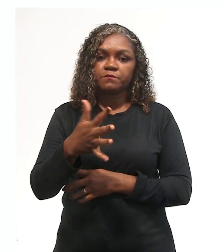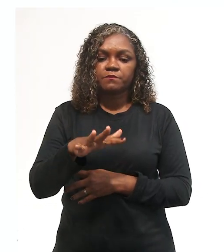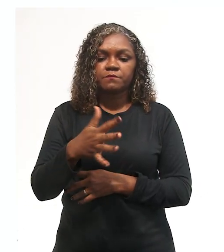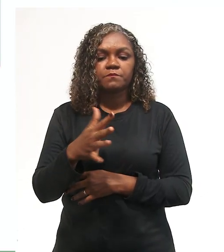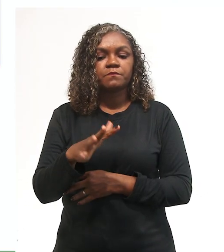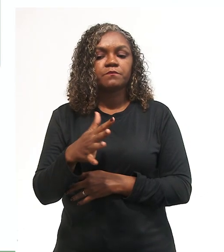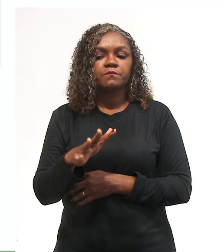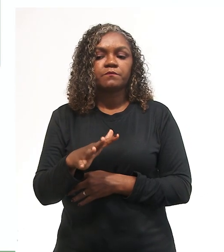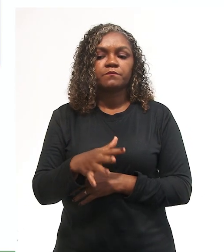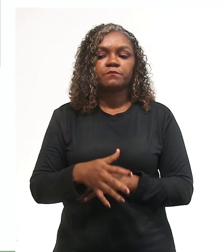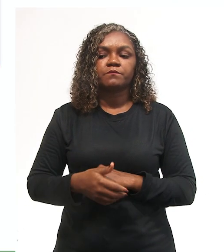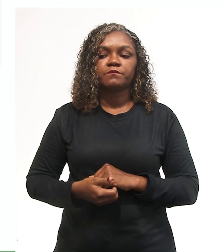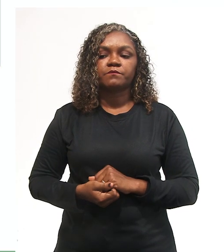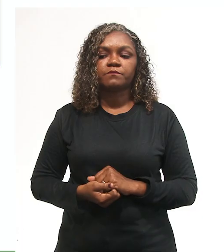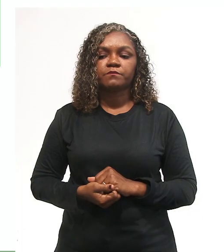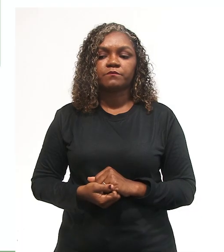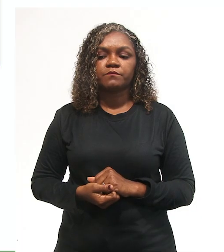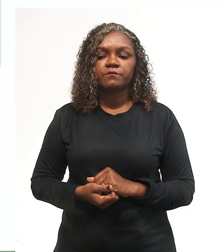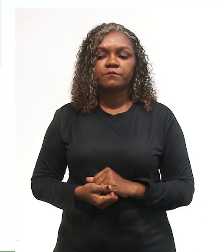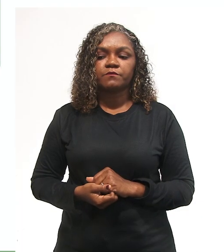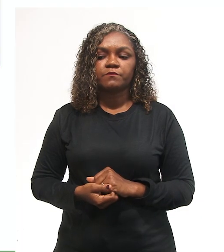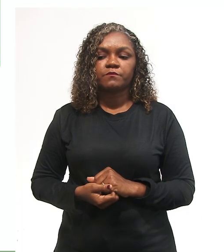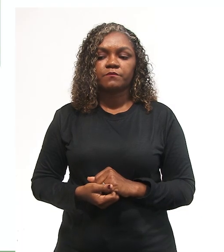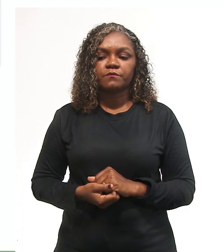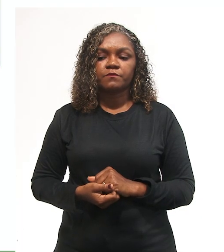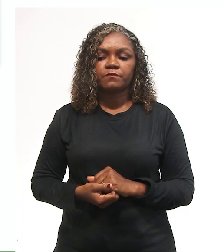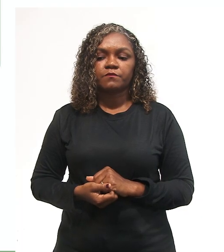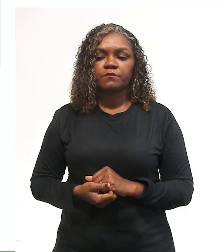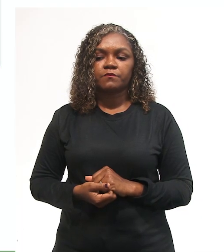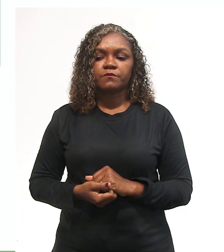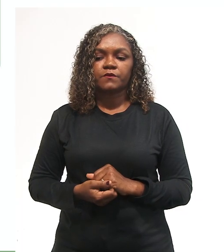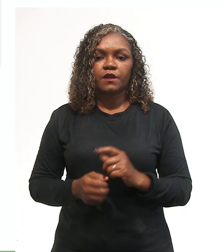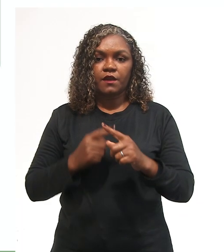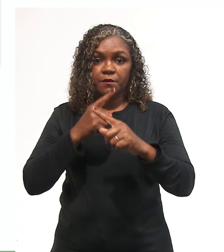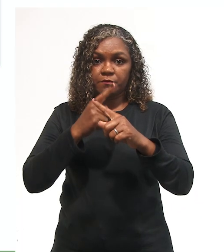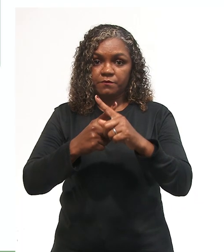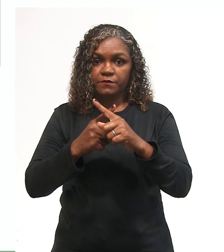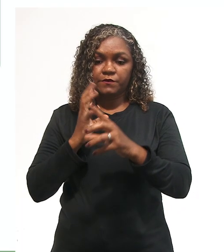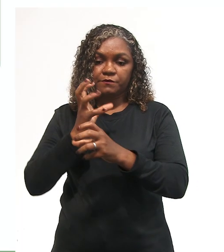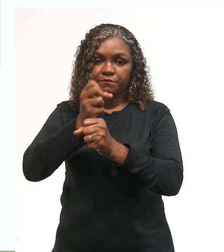aproximadamente, multiplica esse valor por R$200,